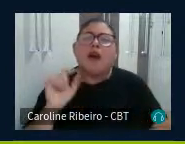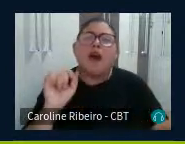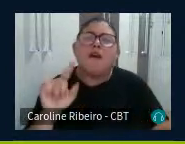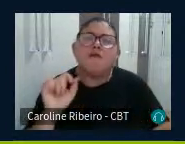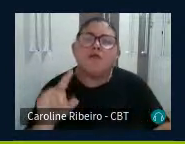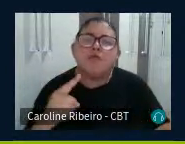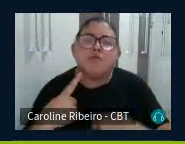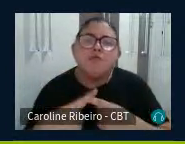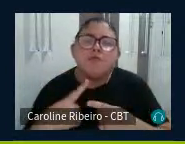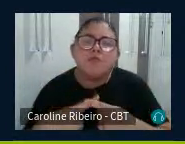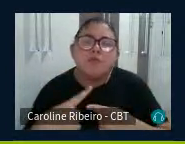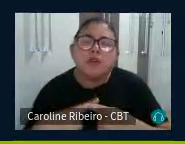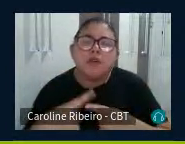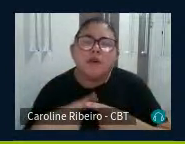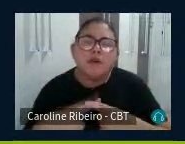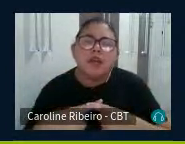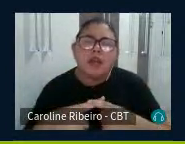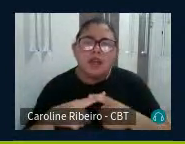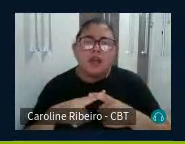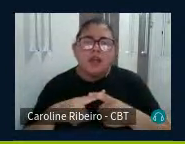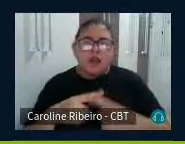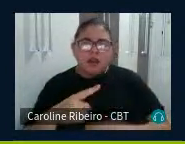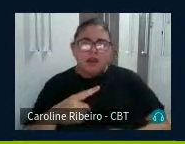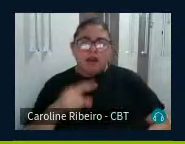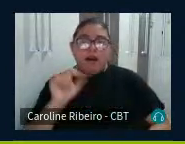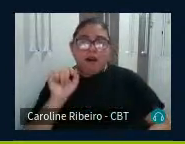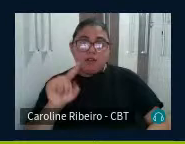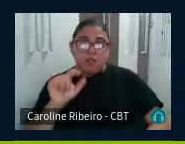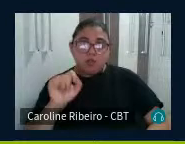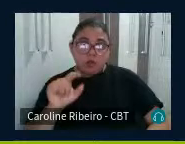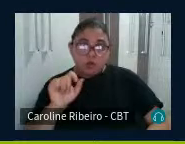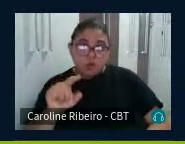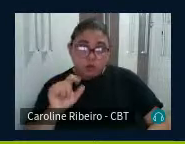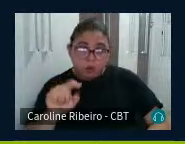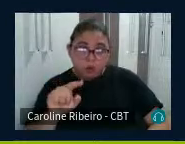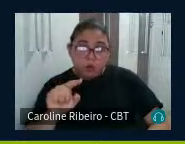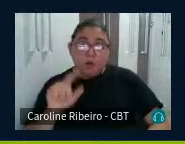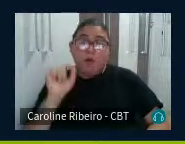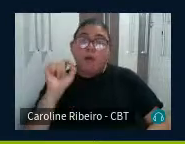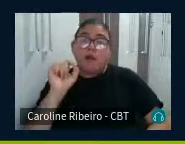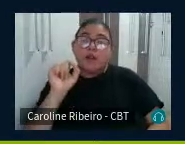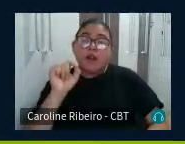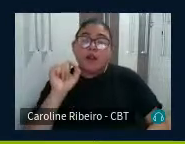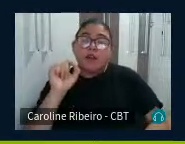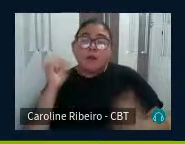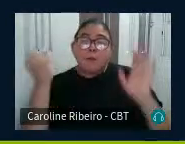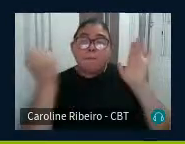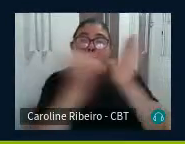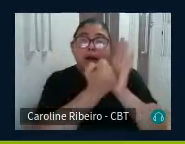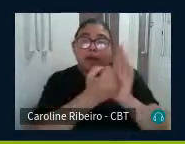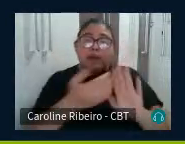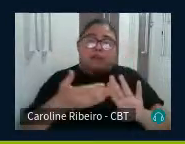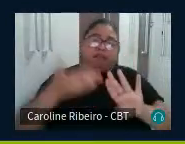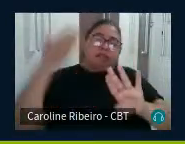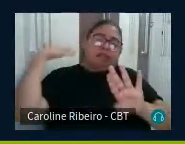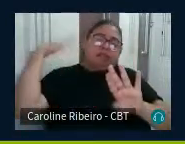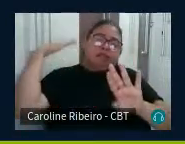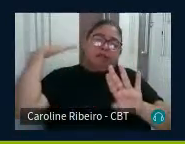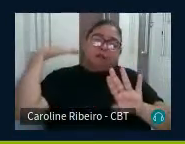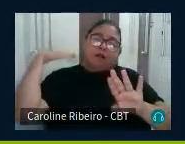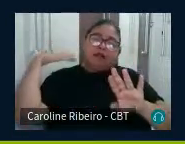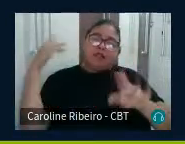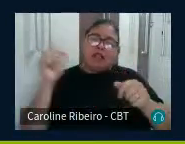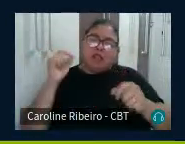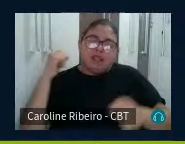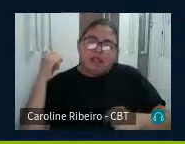cor, azul turquesa? Porque ele é um símbolo devido a todo um passado triste que teve aí, devido à força propulsora